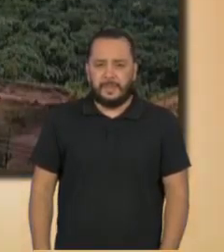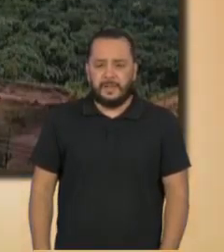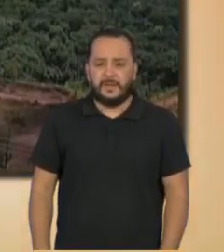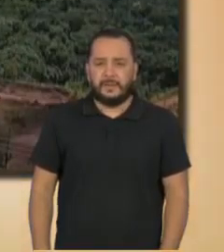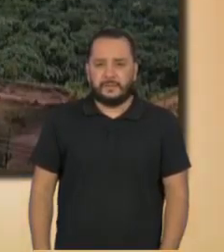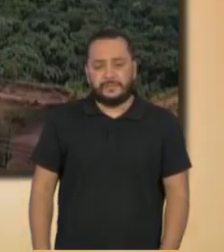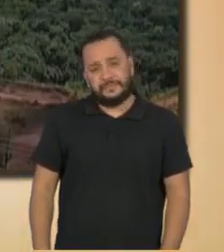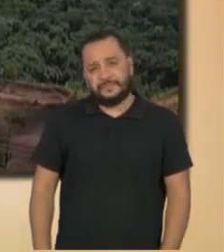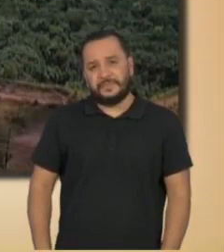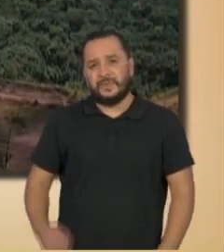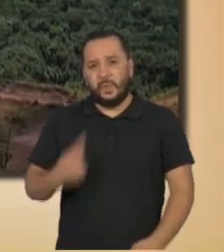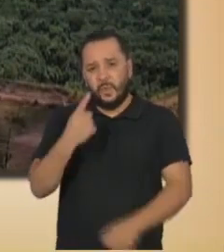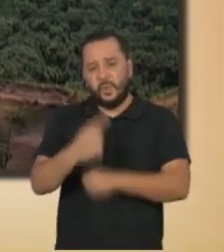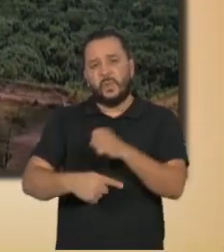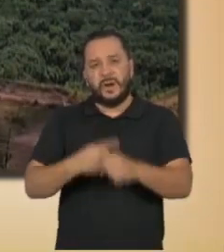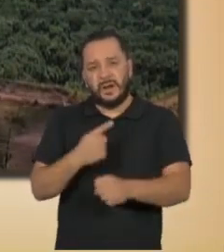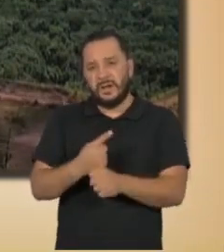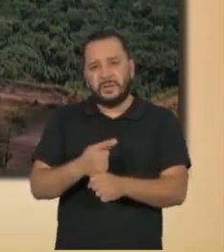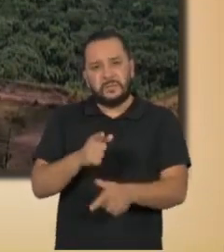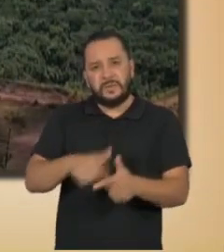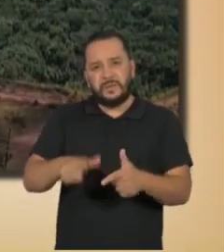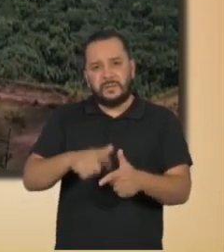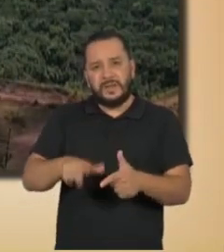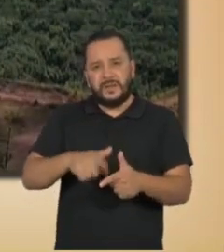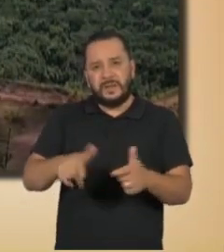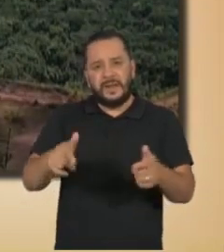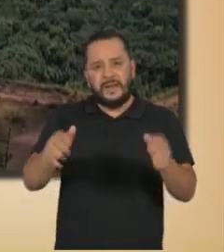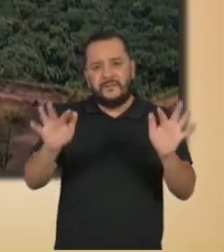Um ano de um drama que não tem fim.